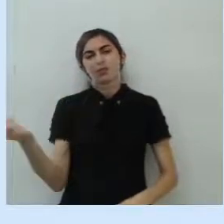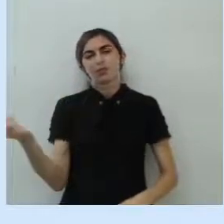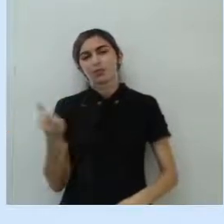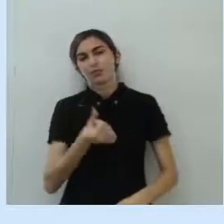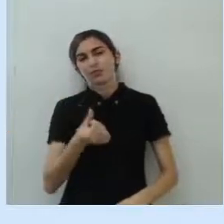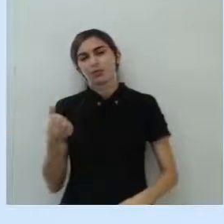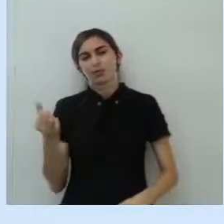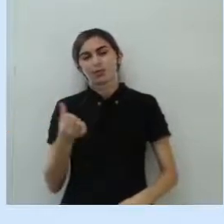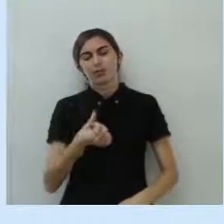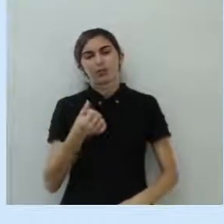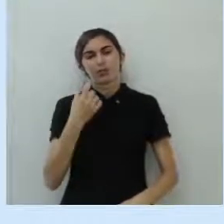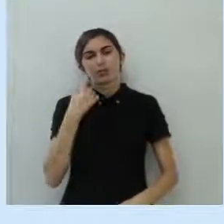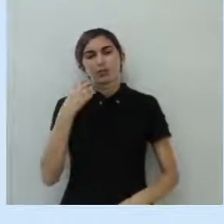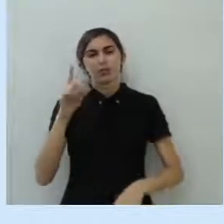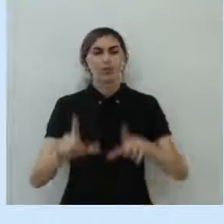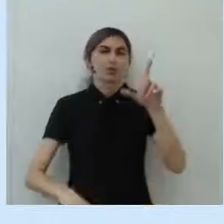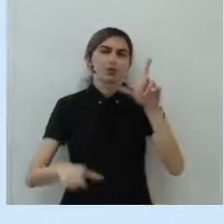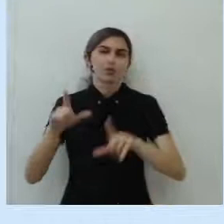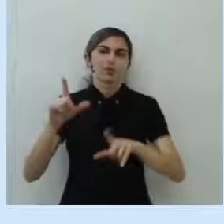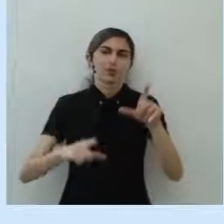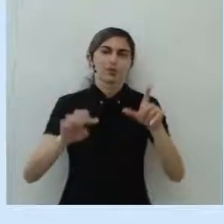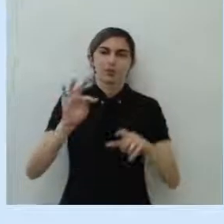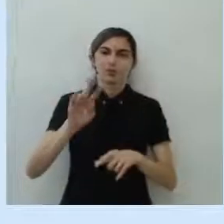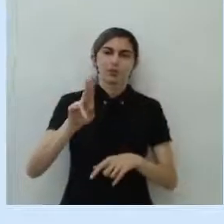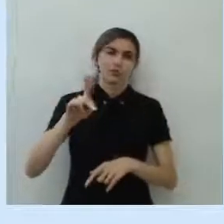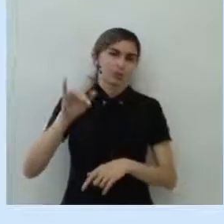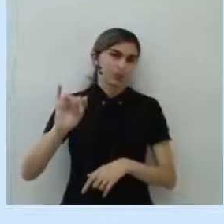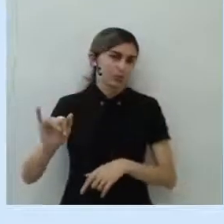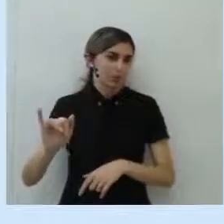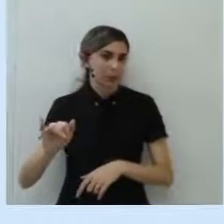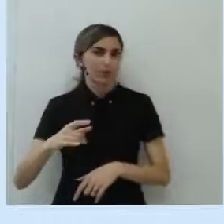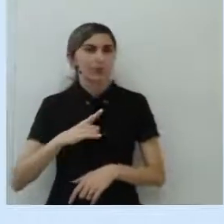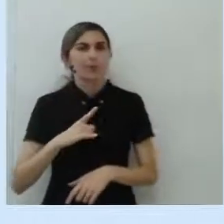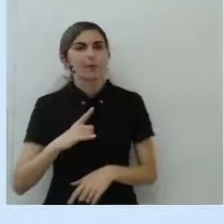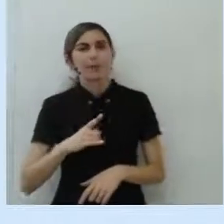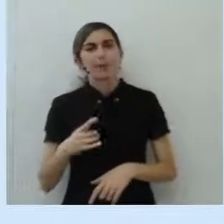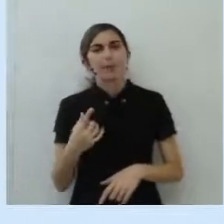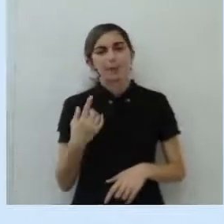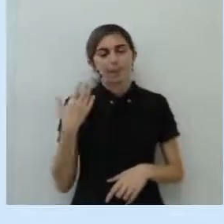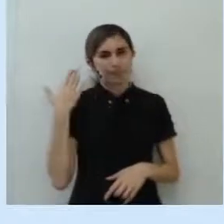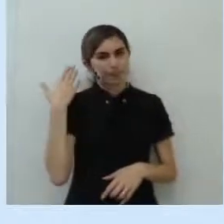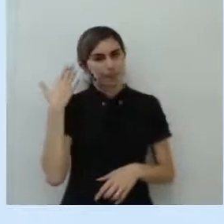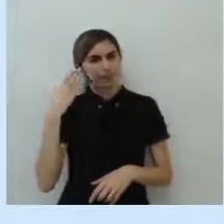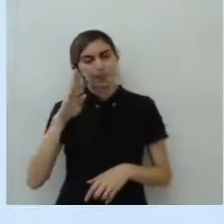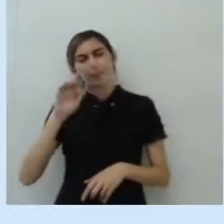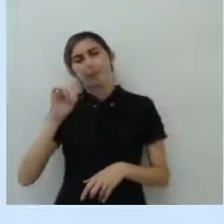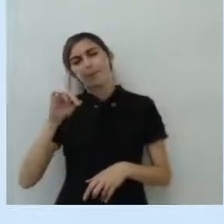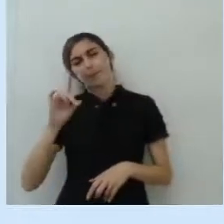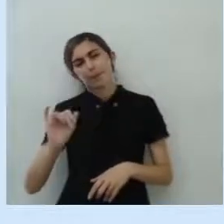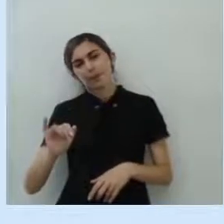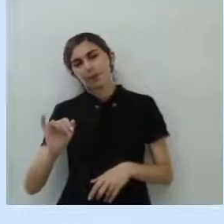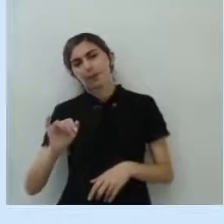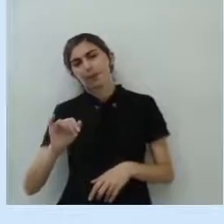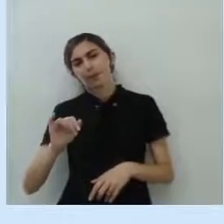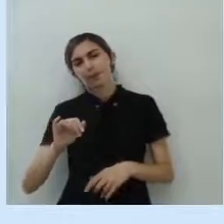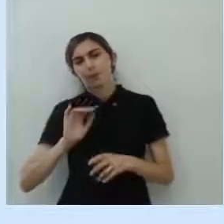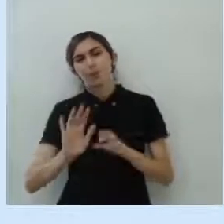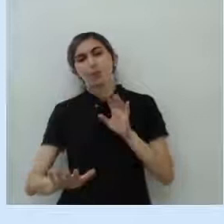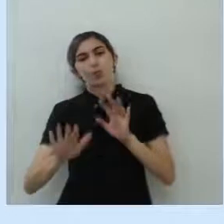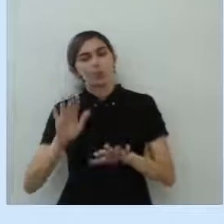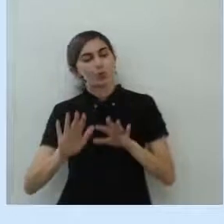1966, na TV Tupi, ok? Bem, aí nós já temos ele na Band, era Buzina